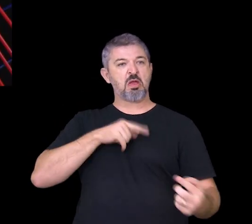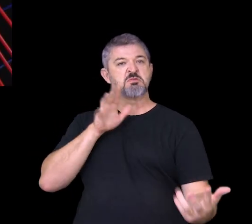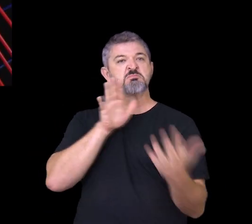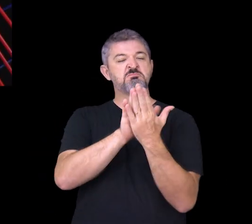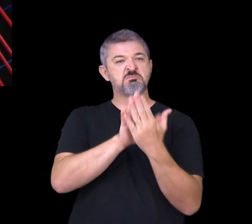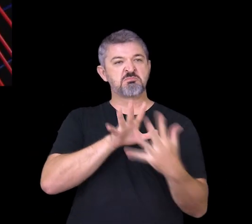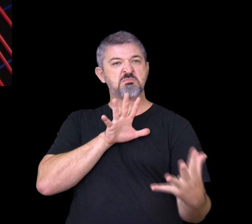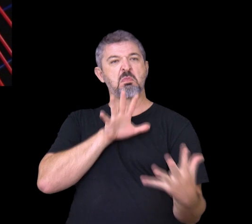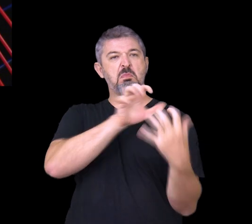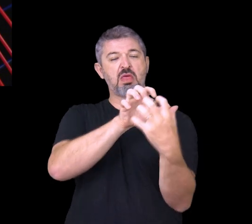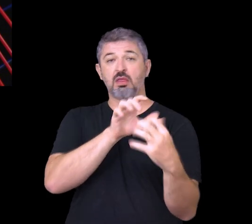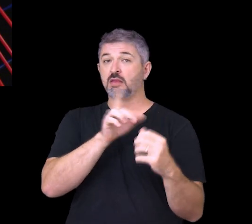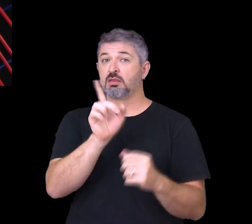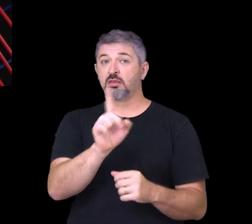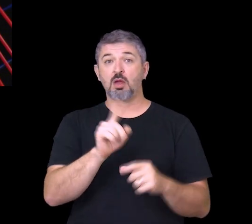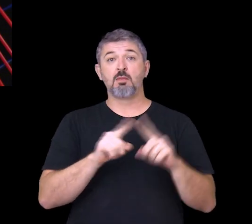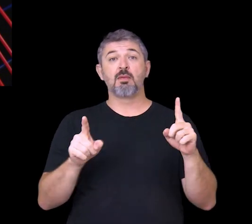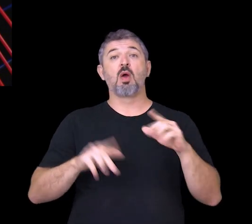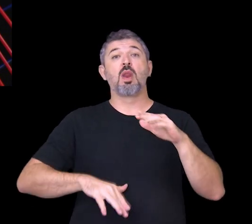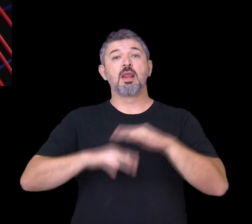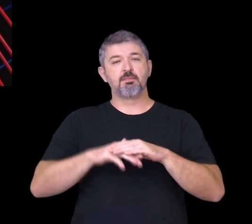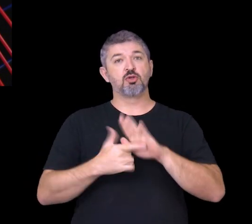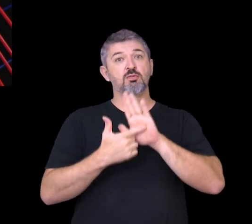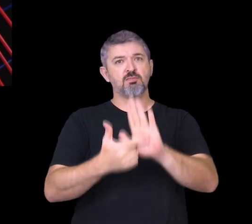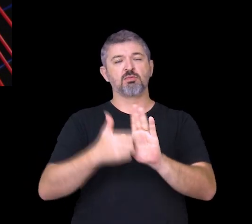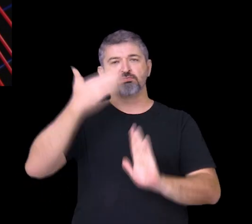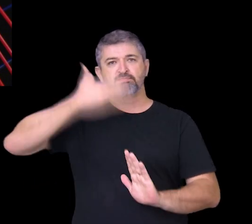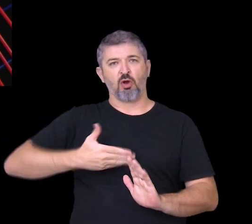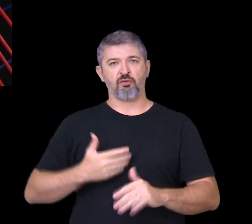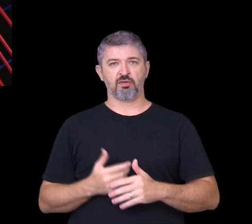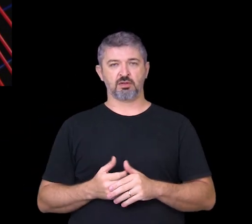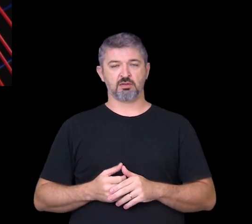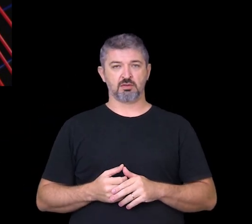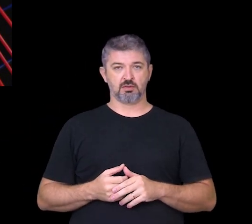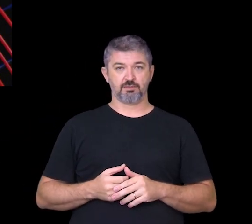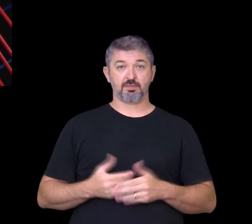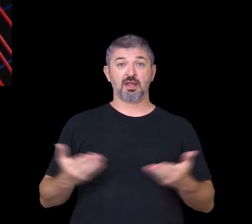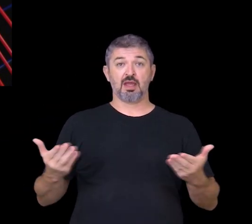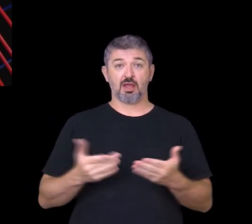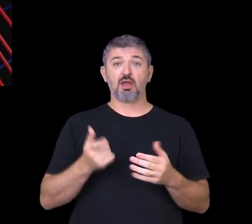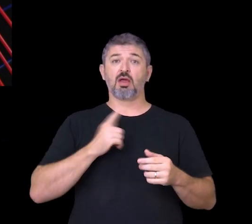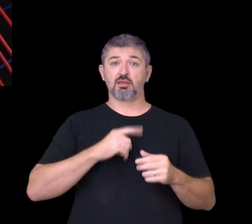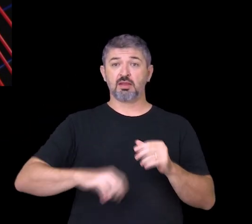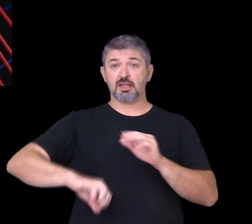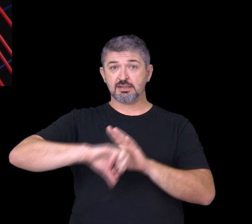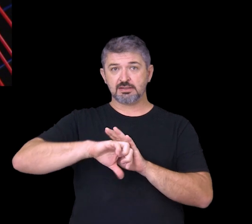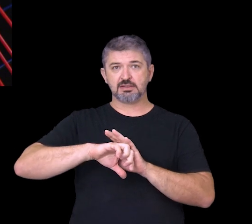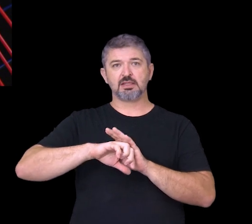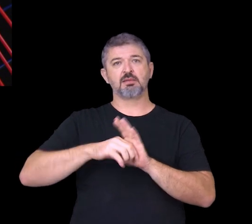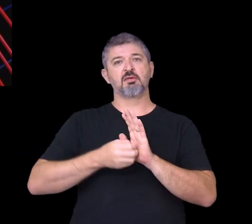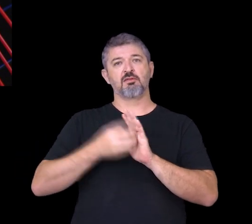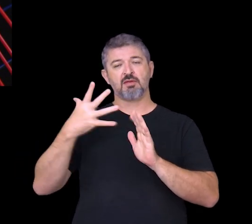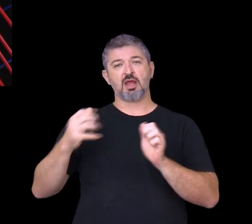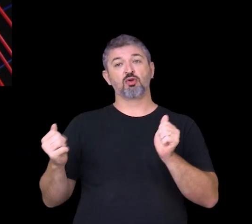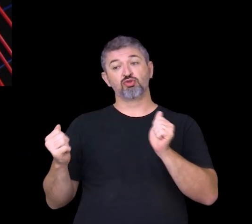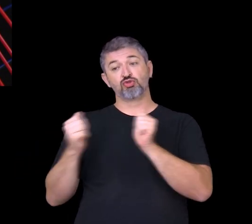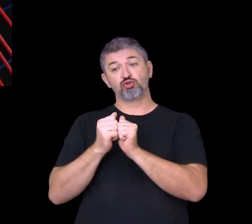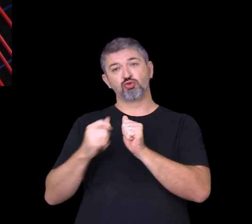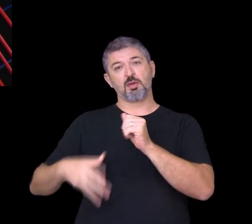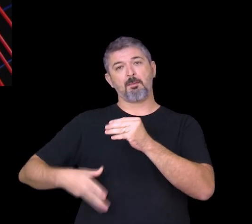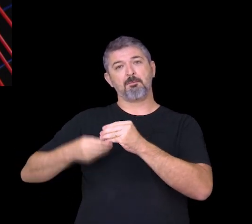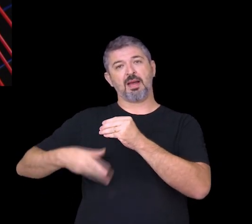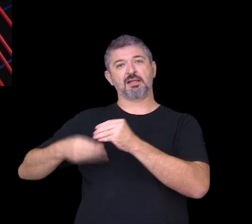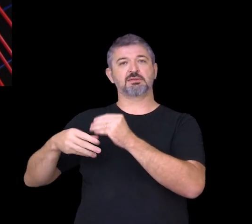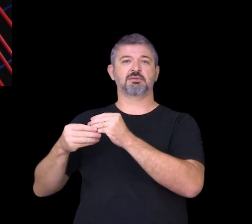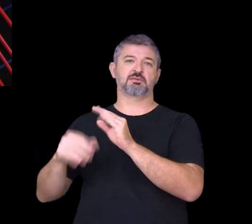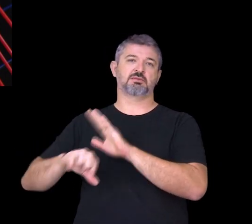Não é disso que nós estamos falando. Mas qual é o limite? Fora isso, ela vem acompanhada de outros crimes normalmente. E